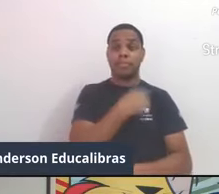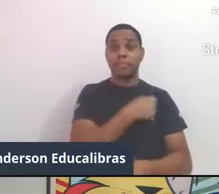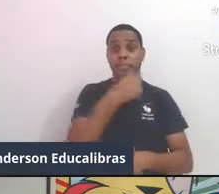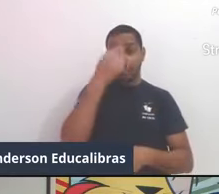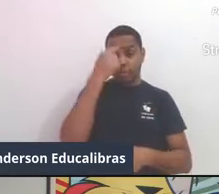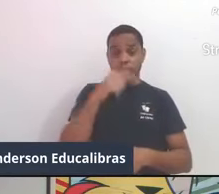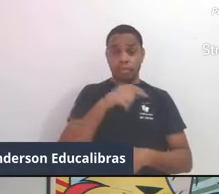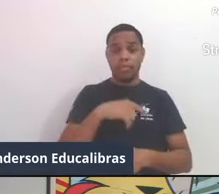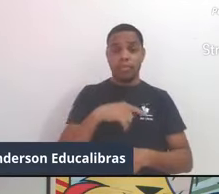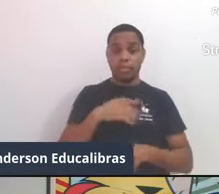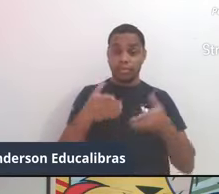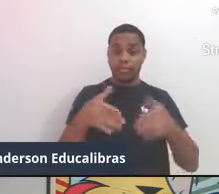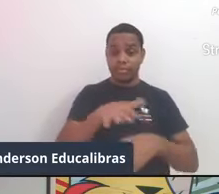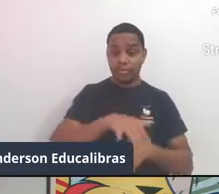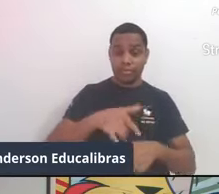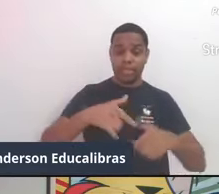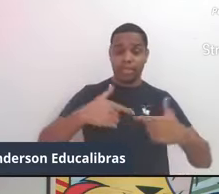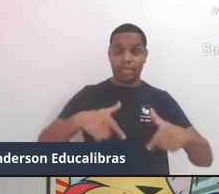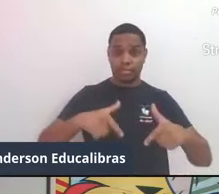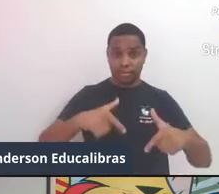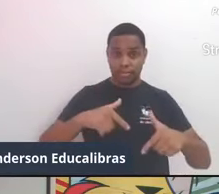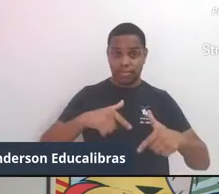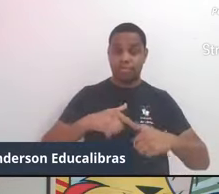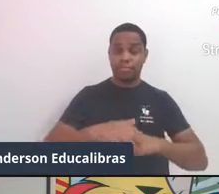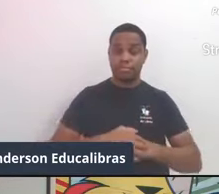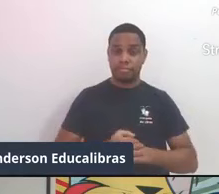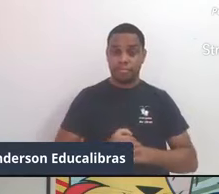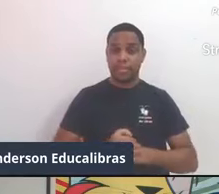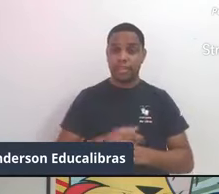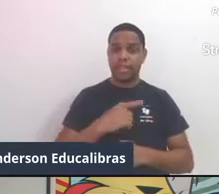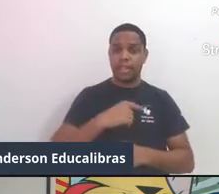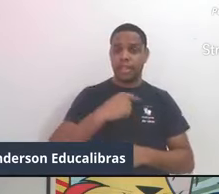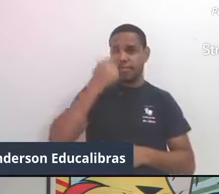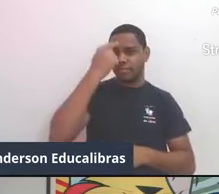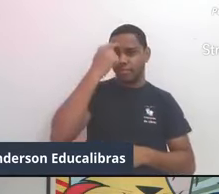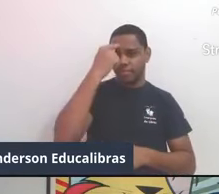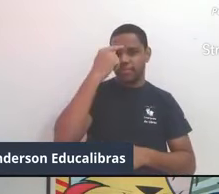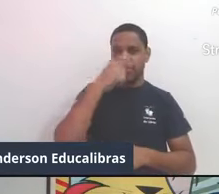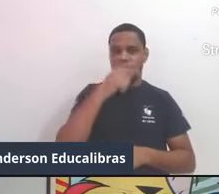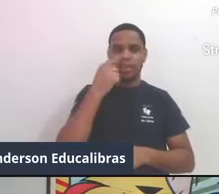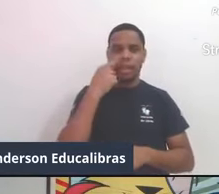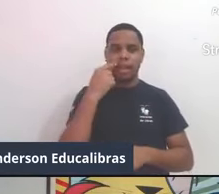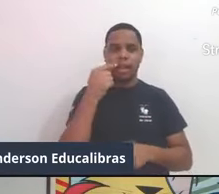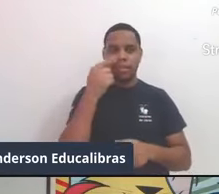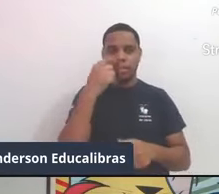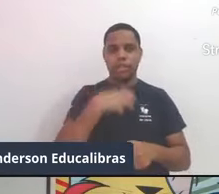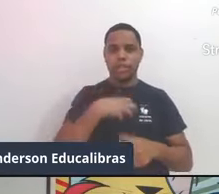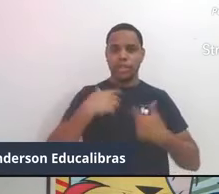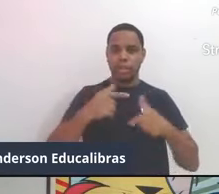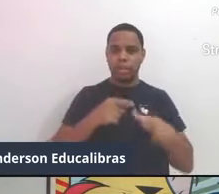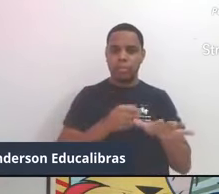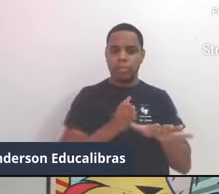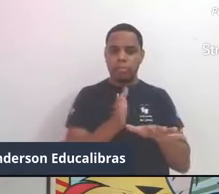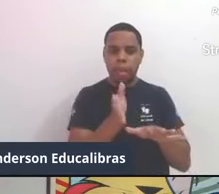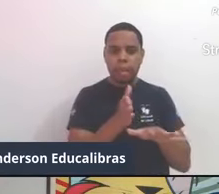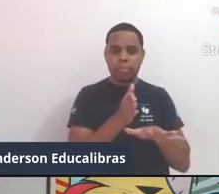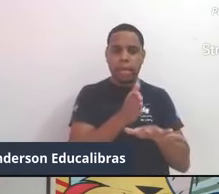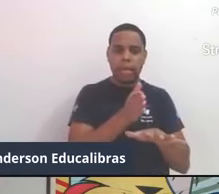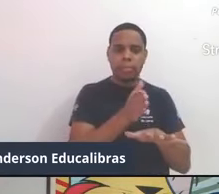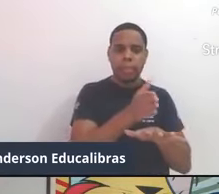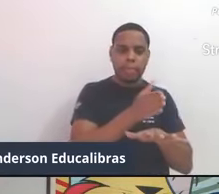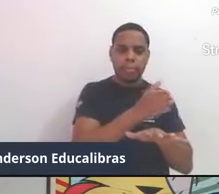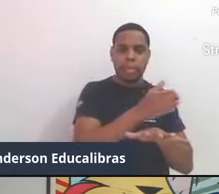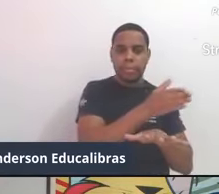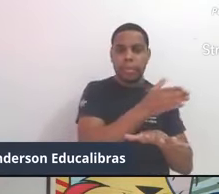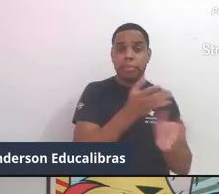atuação, a gente tem sempre algumas linhas, digamos, muito claras do que se pretende fazer, né,